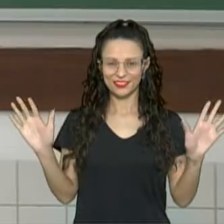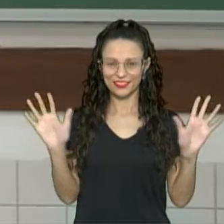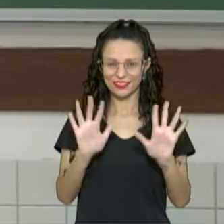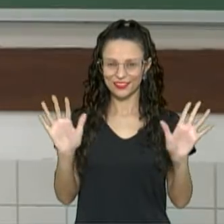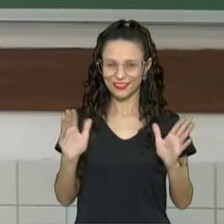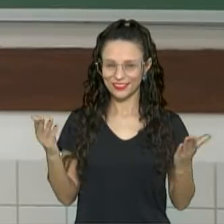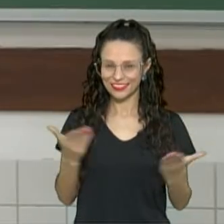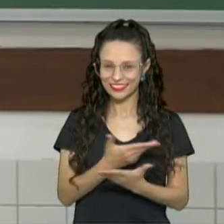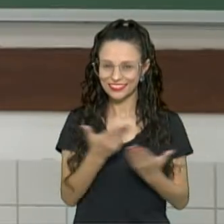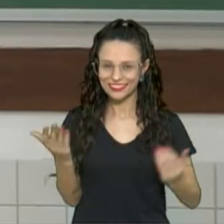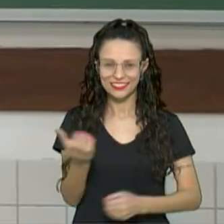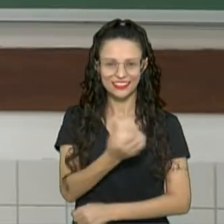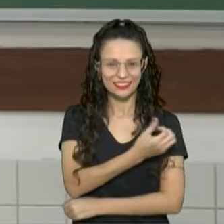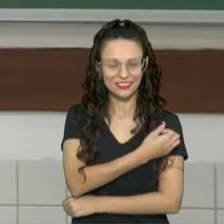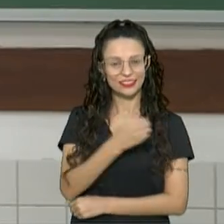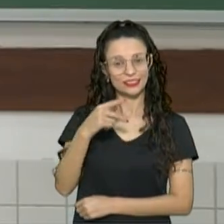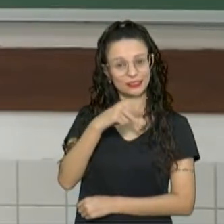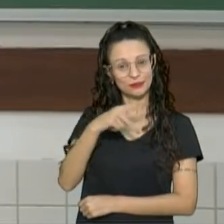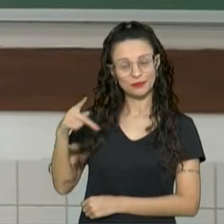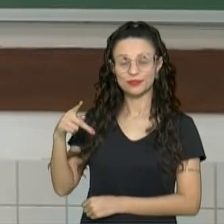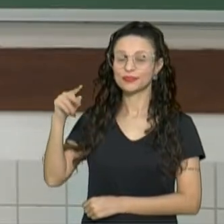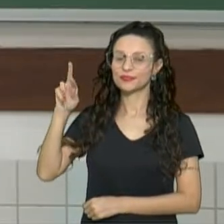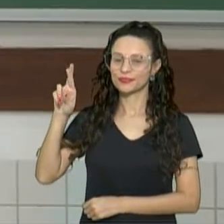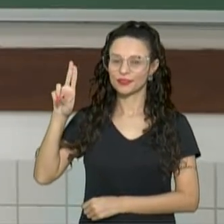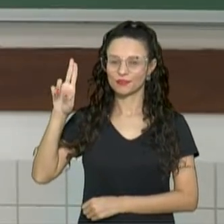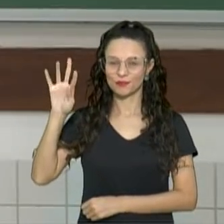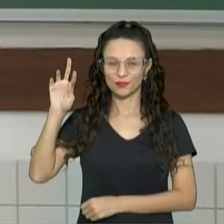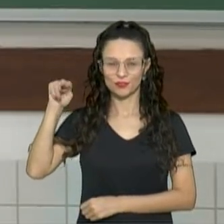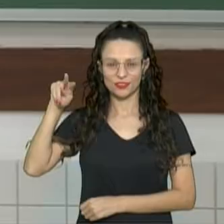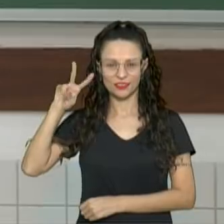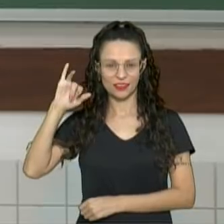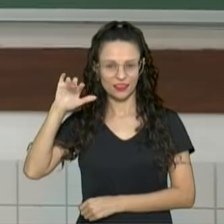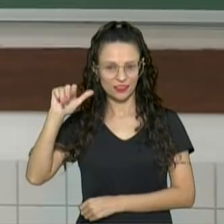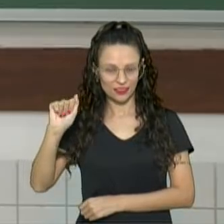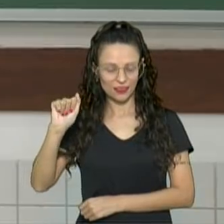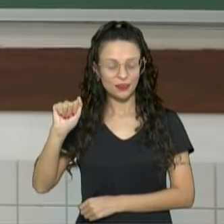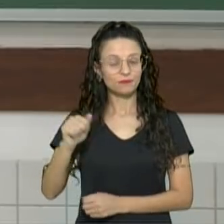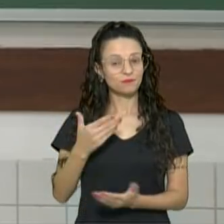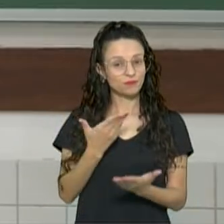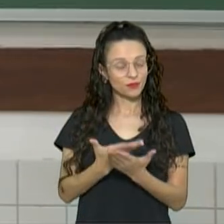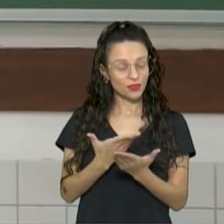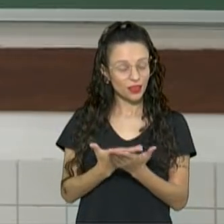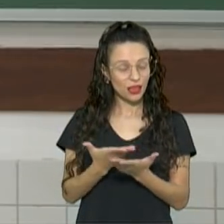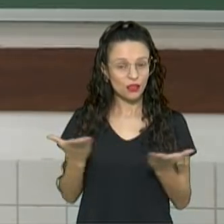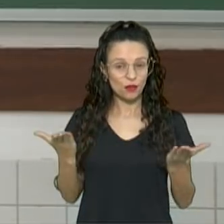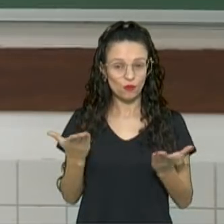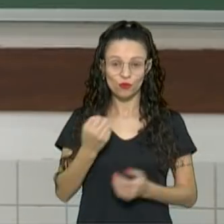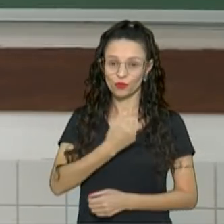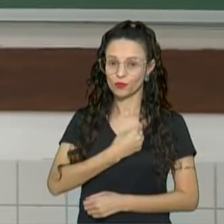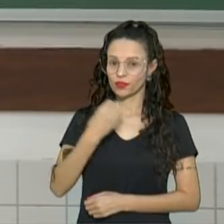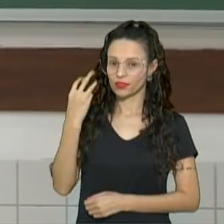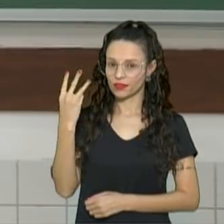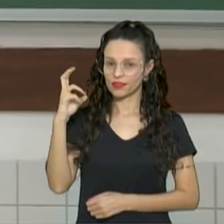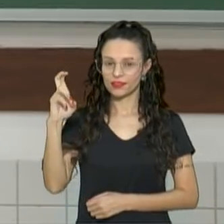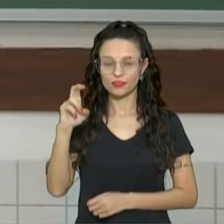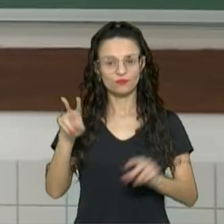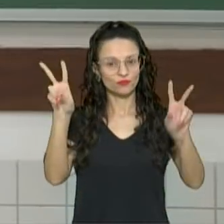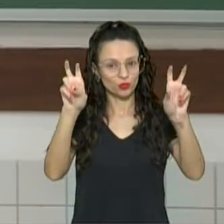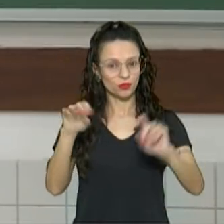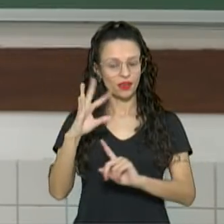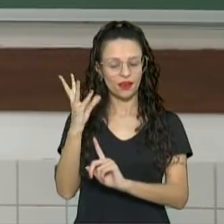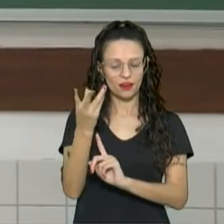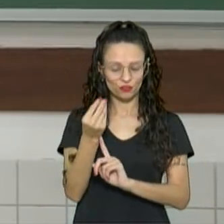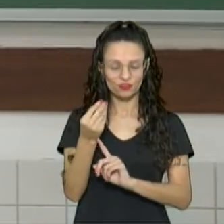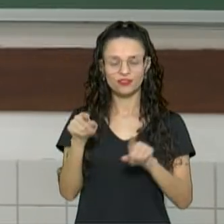Olá, sexto ano, Prof. Rutineia aqui com vocês. Nossa aula hoje é a aula 35, vamos falar sobre arte, e